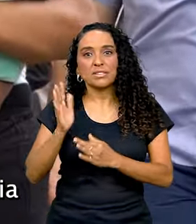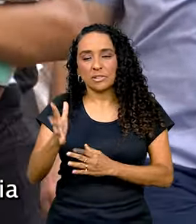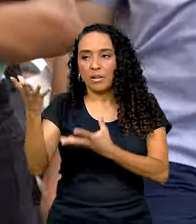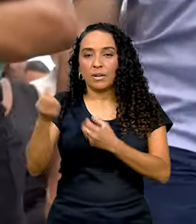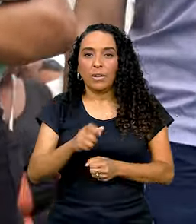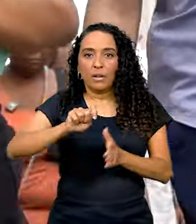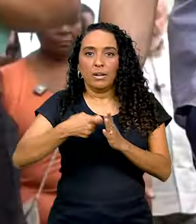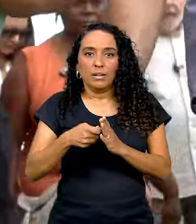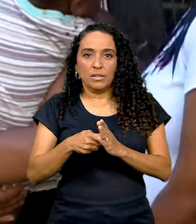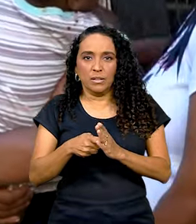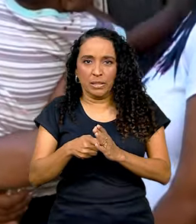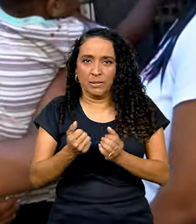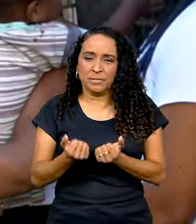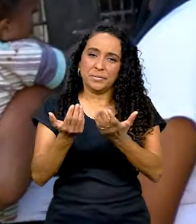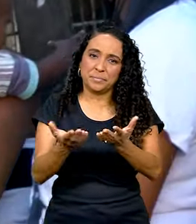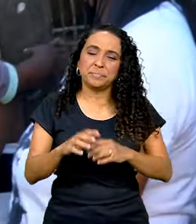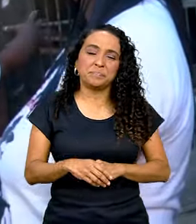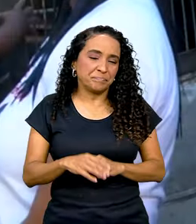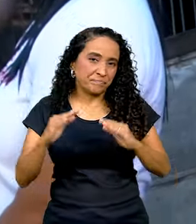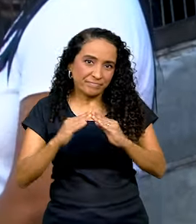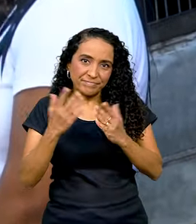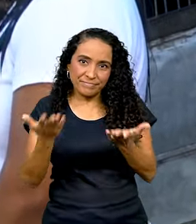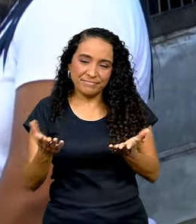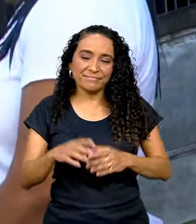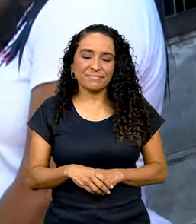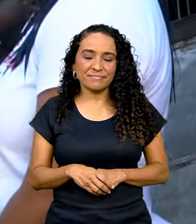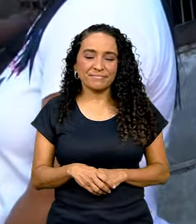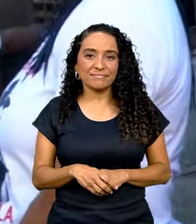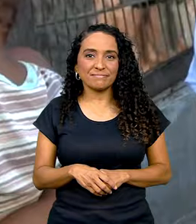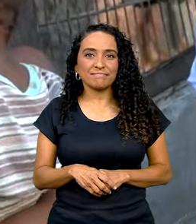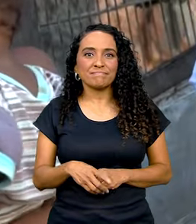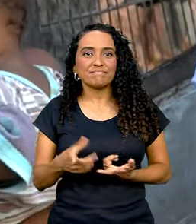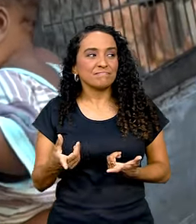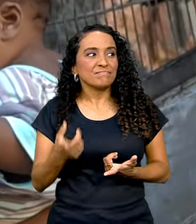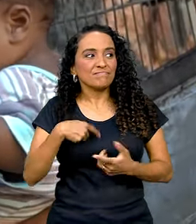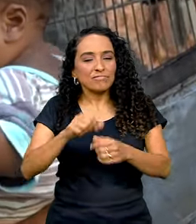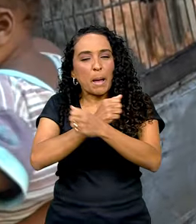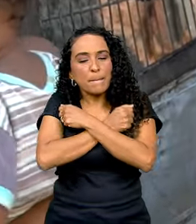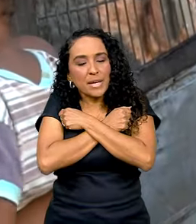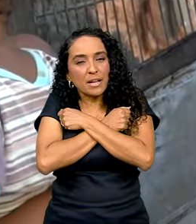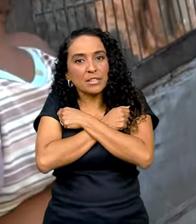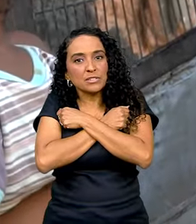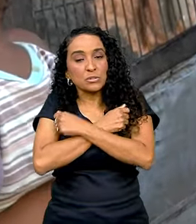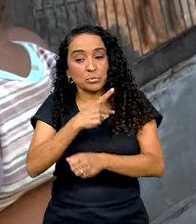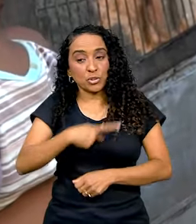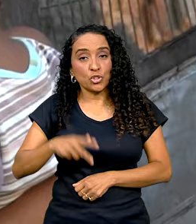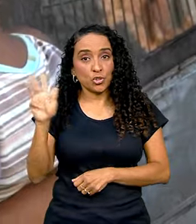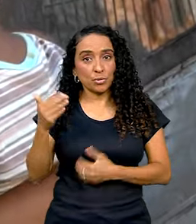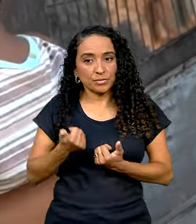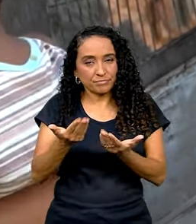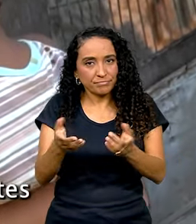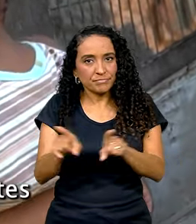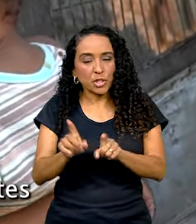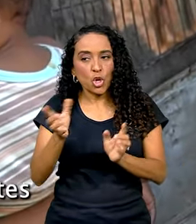família já recebe a chave e o apartamento nesse caso quitado quitado você trago aqui um abraço